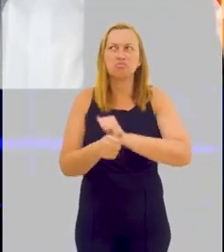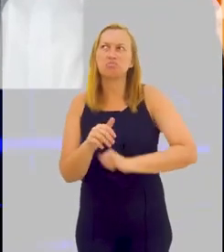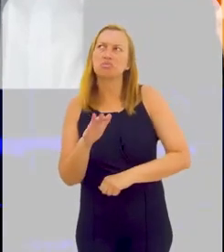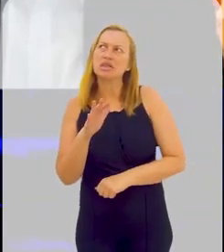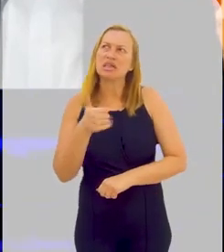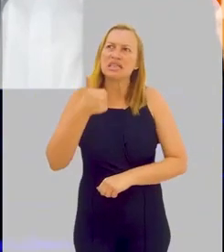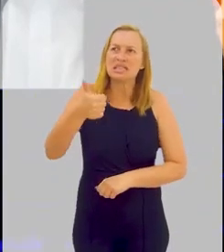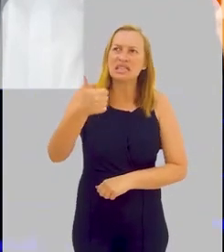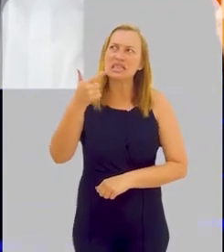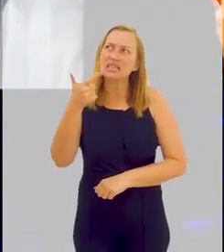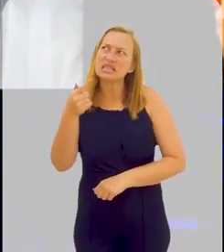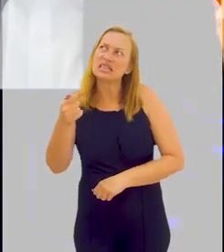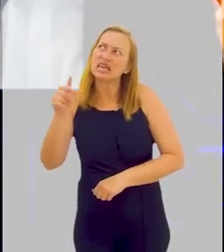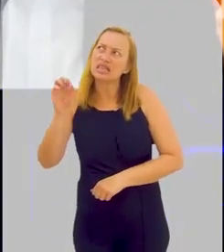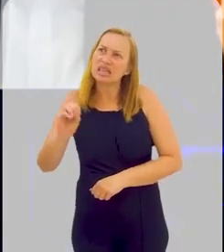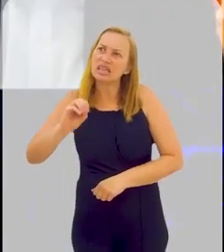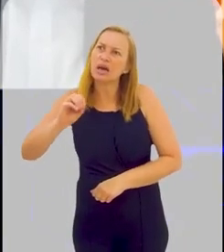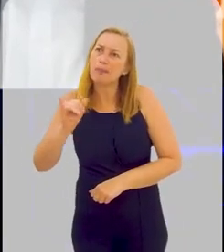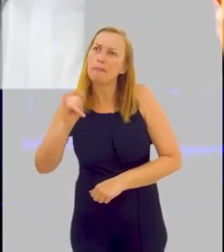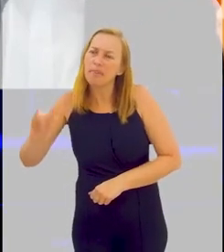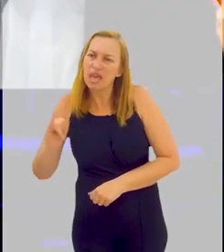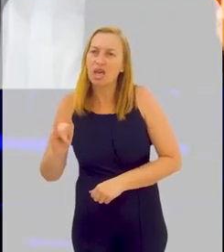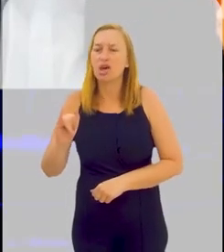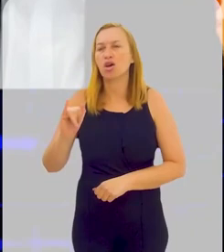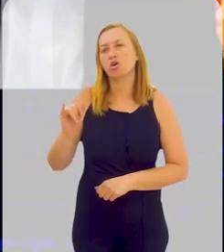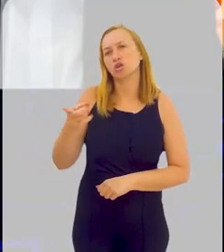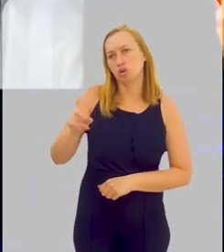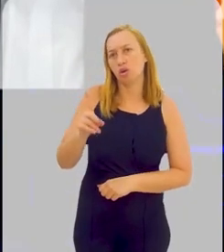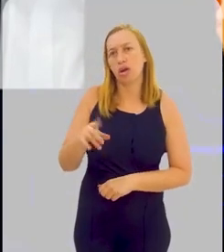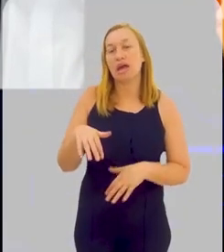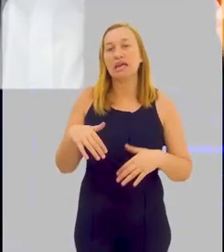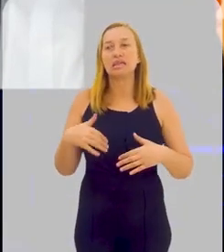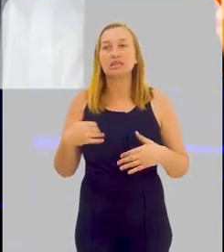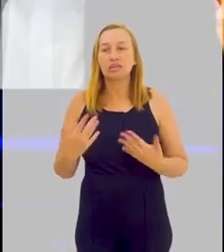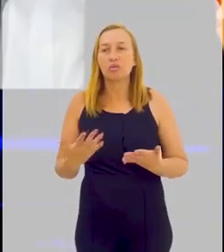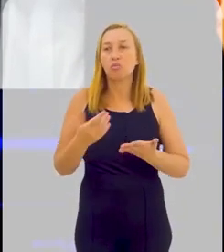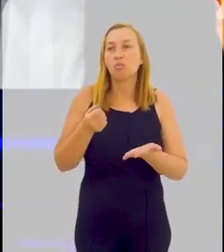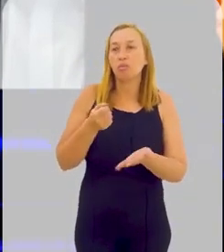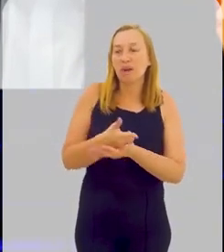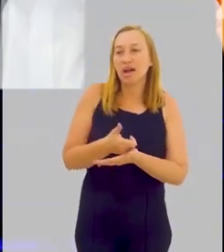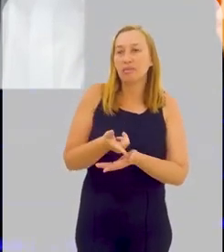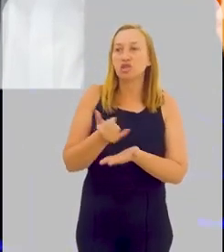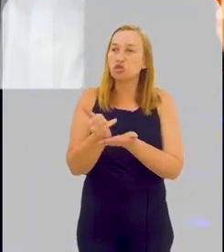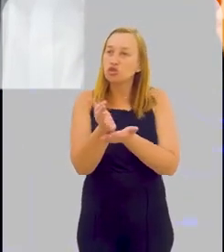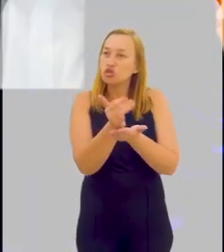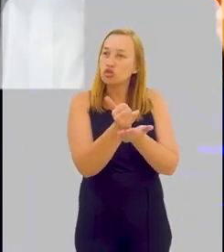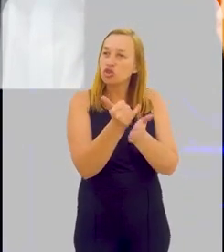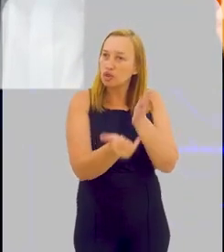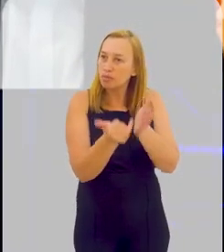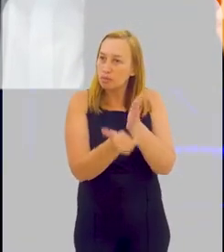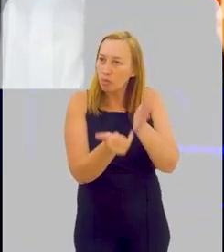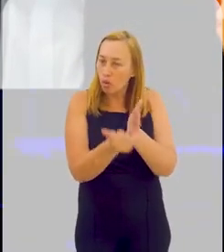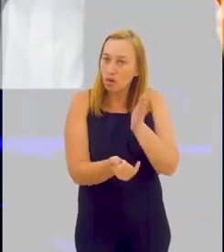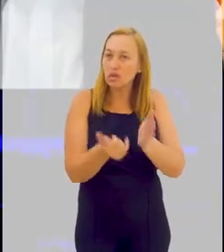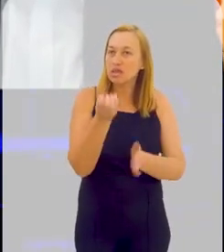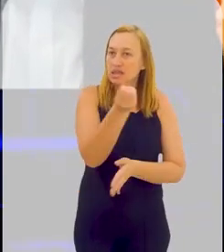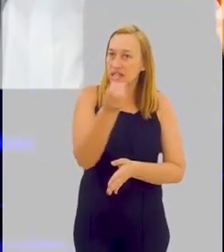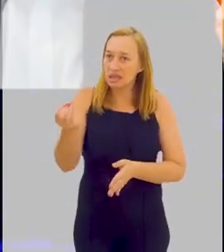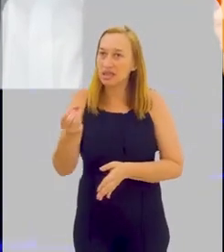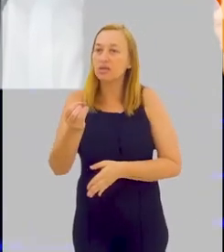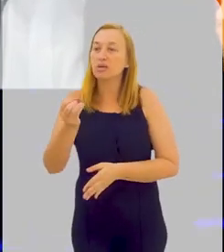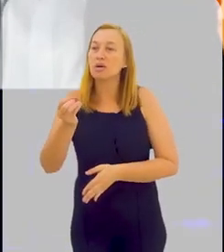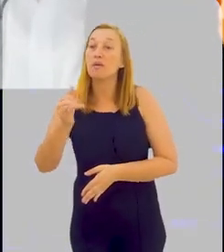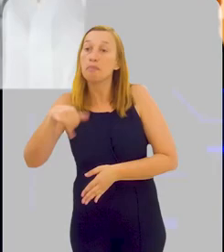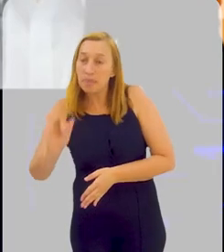investimentos na ordem de 170 bilhões de dólares, né? Um pagamento de impostos aí na faixa de